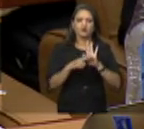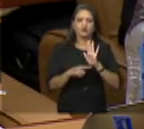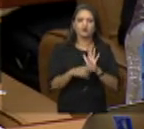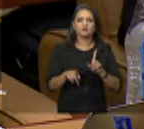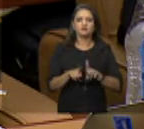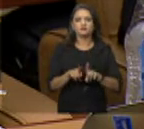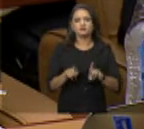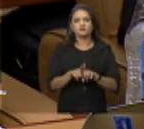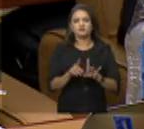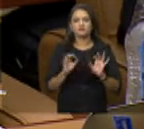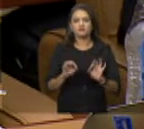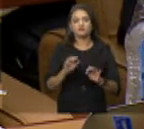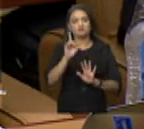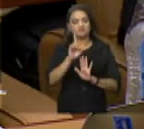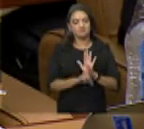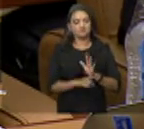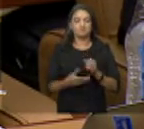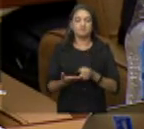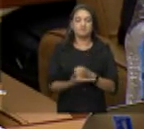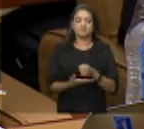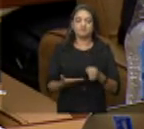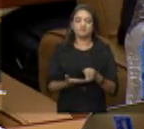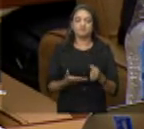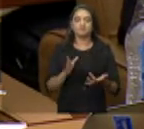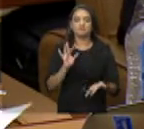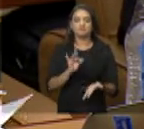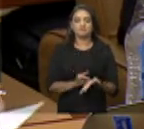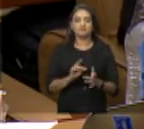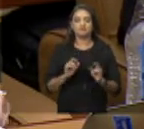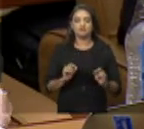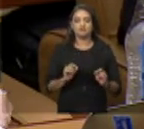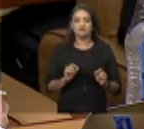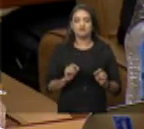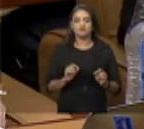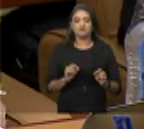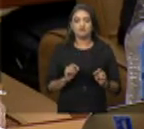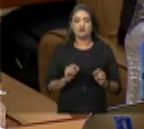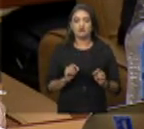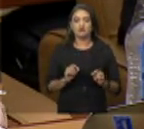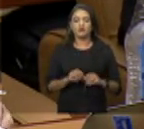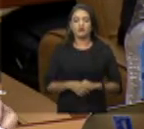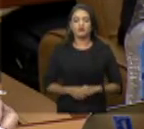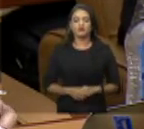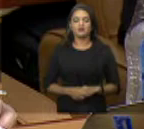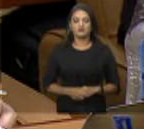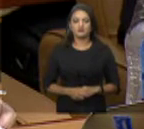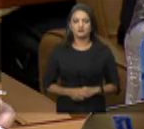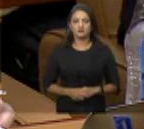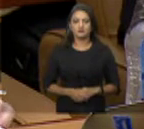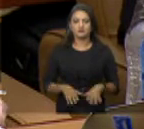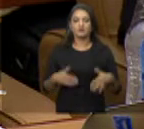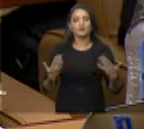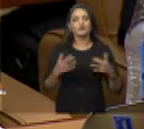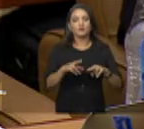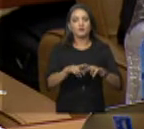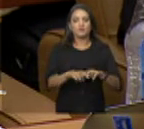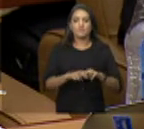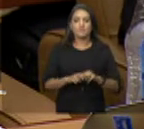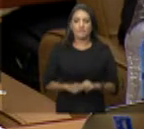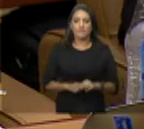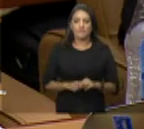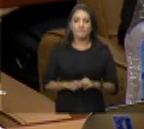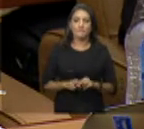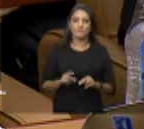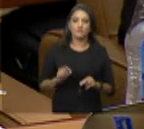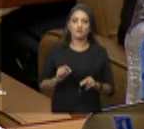de que nós estamos lidando com direitos fundamentais cuja efetivação já se retarda por essa razão o presidente eu vou